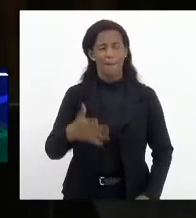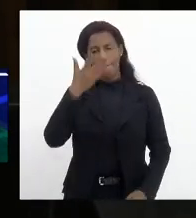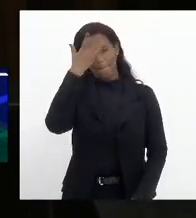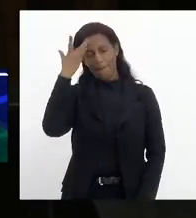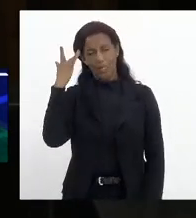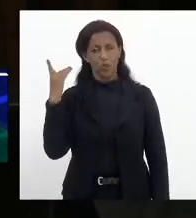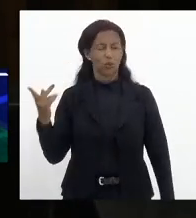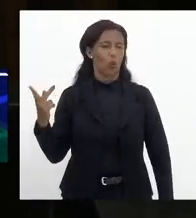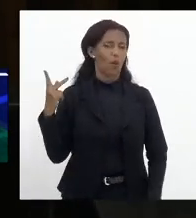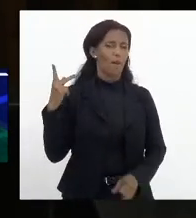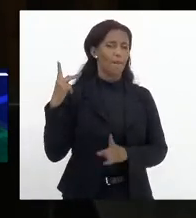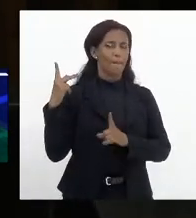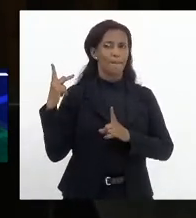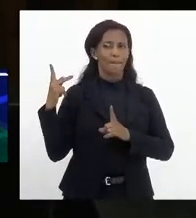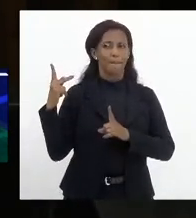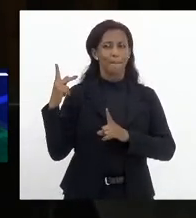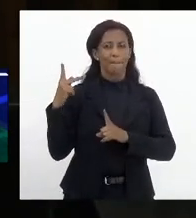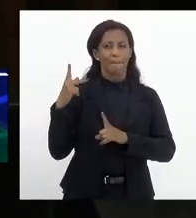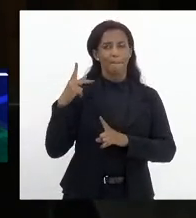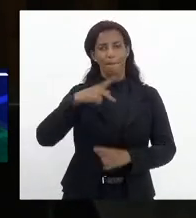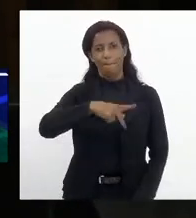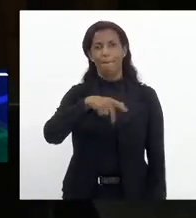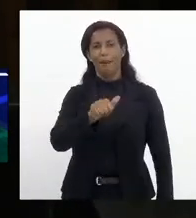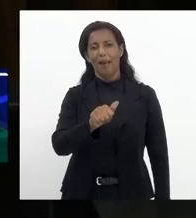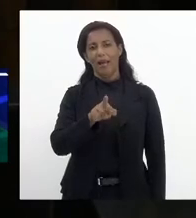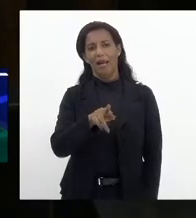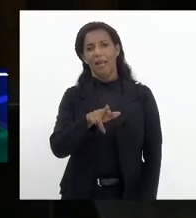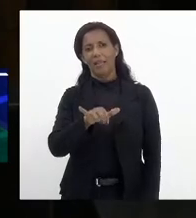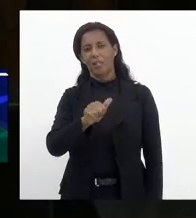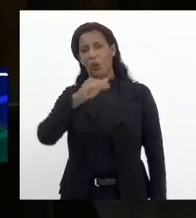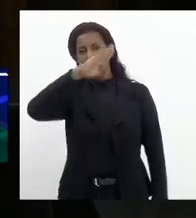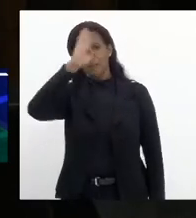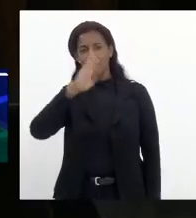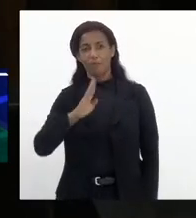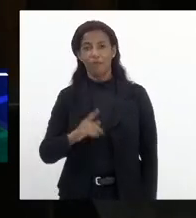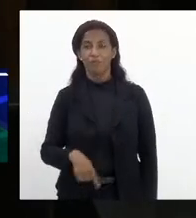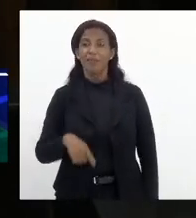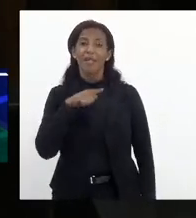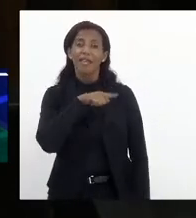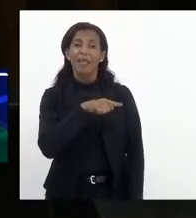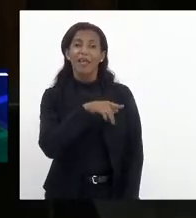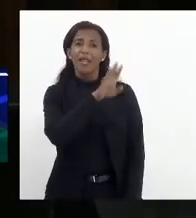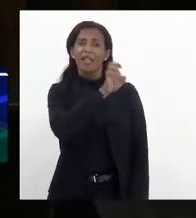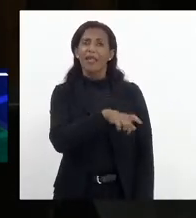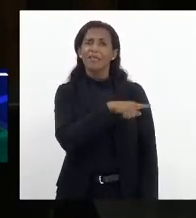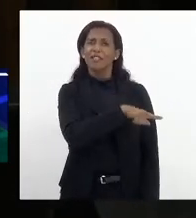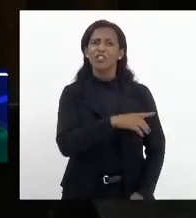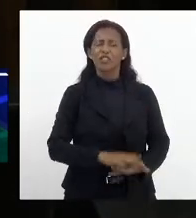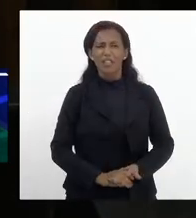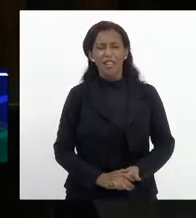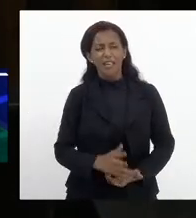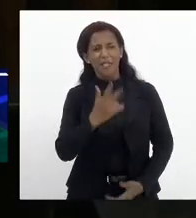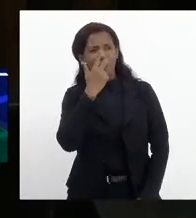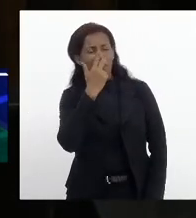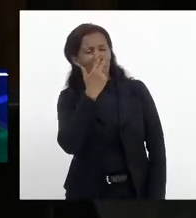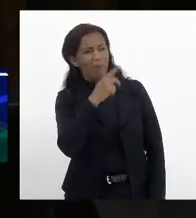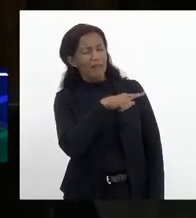patriota que estava ali em Copacabana ontem. E o que me admira? Essa esquerda que refutou, ao longo do tempo, o verde e